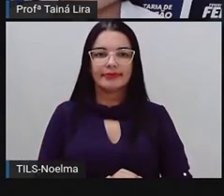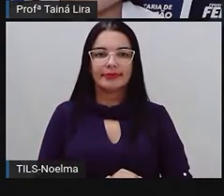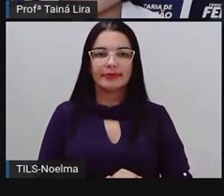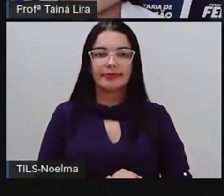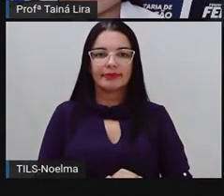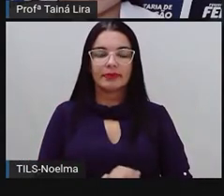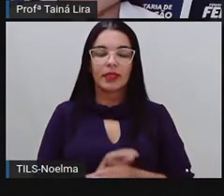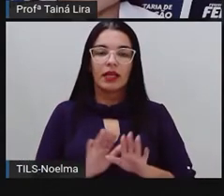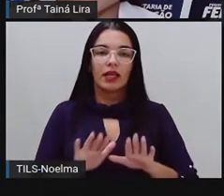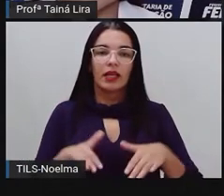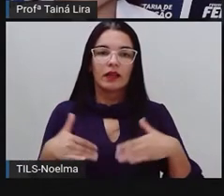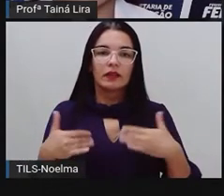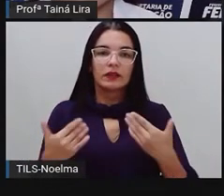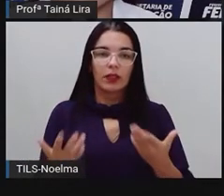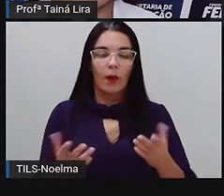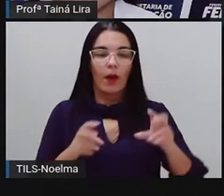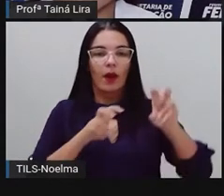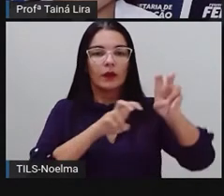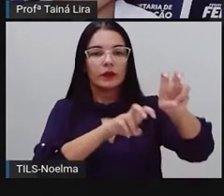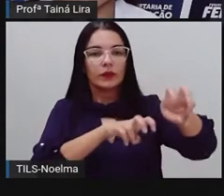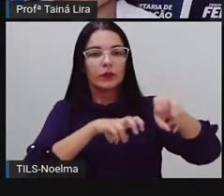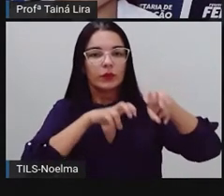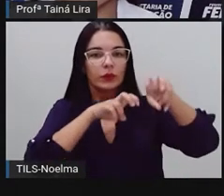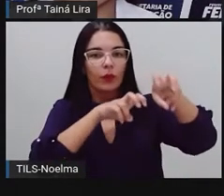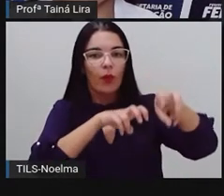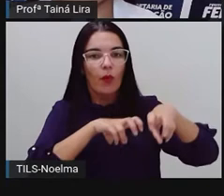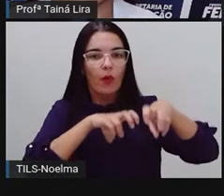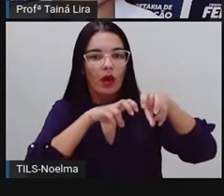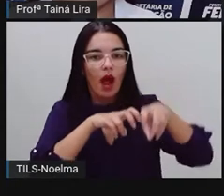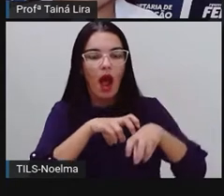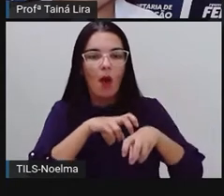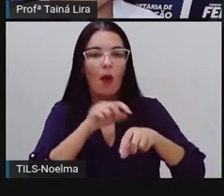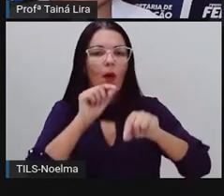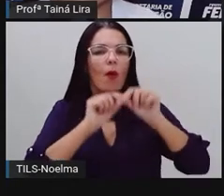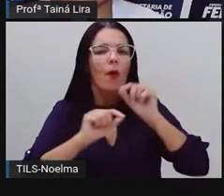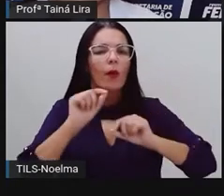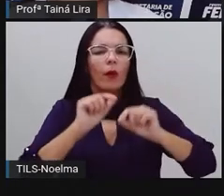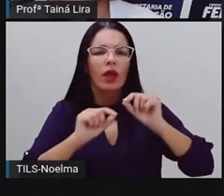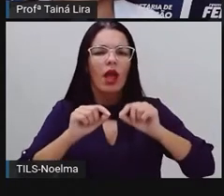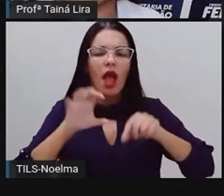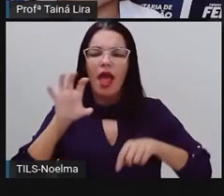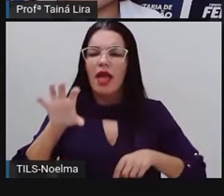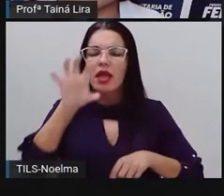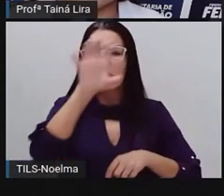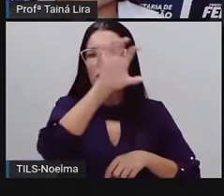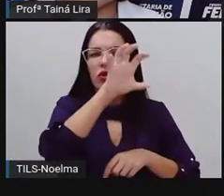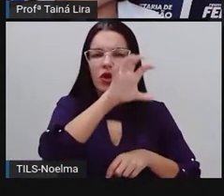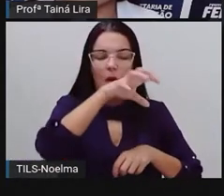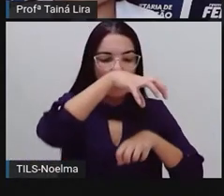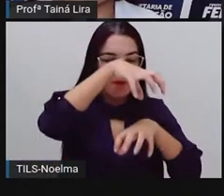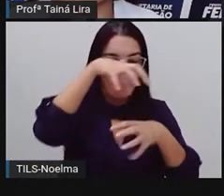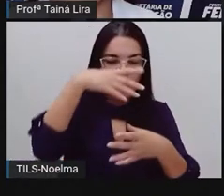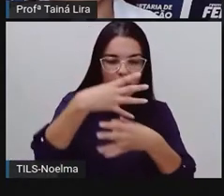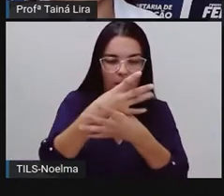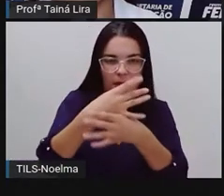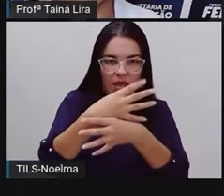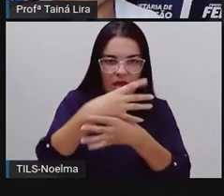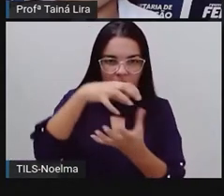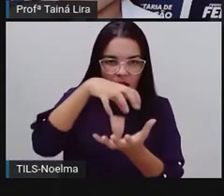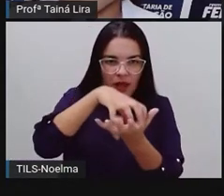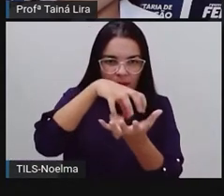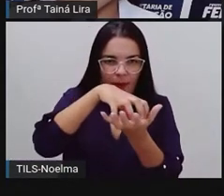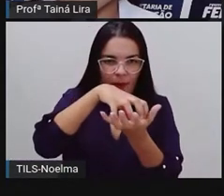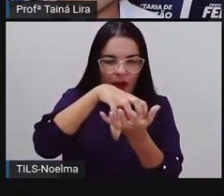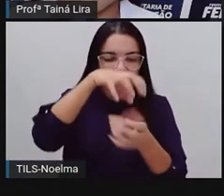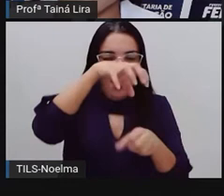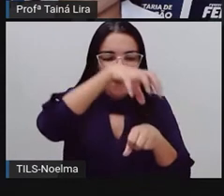e na zona rural também chamada de campo é a região que fica fora da cidade no campo as pessoas podem viver aí